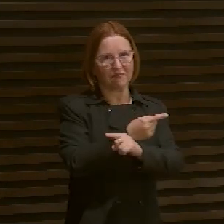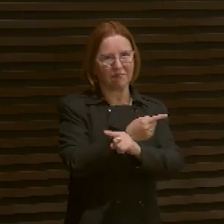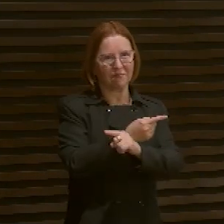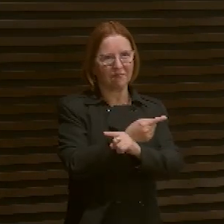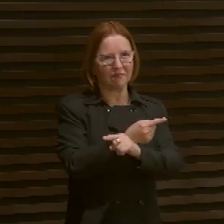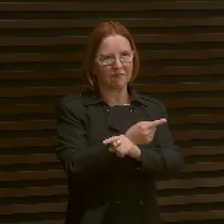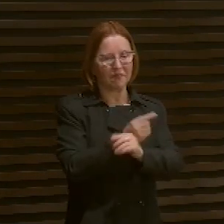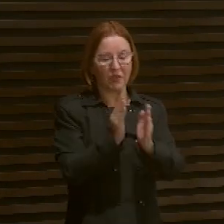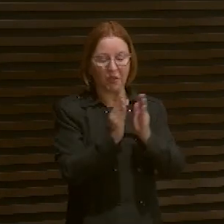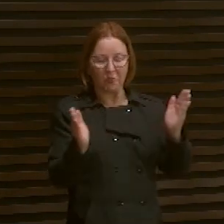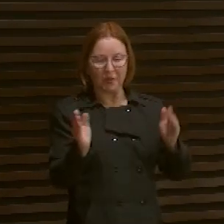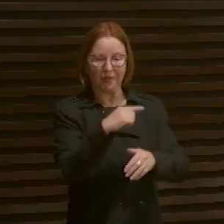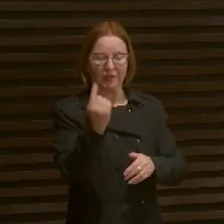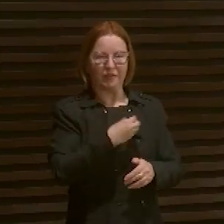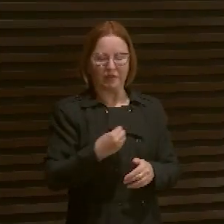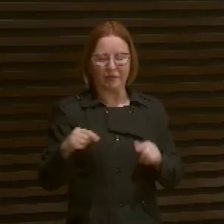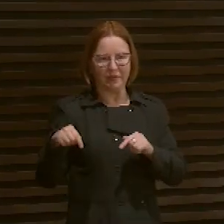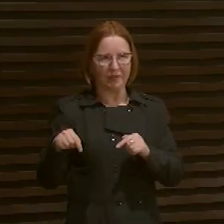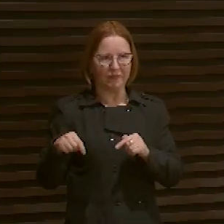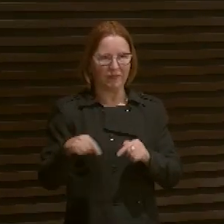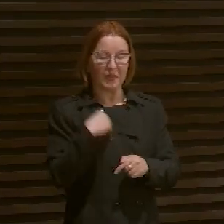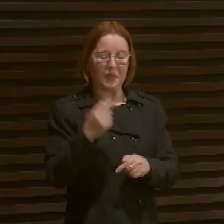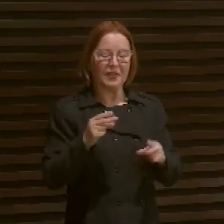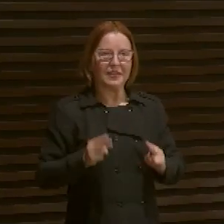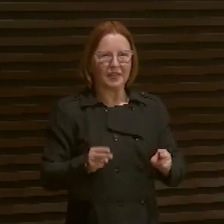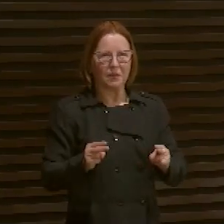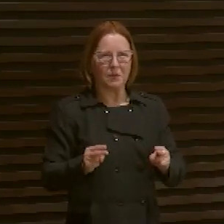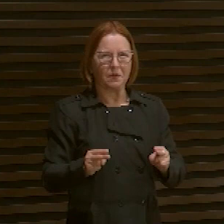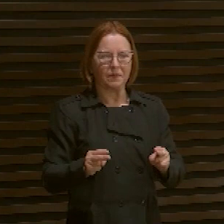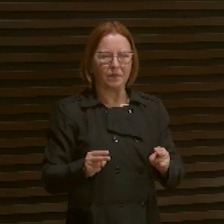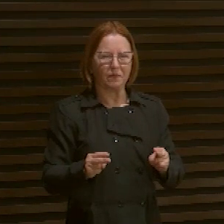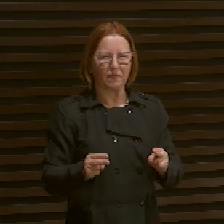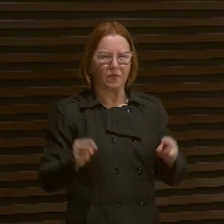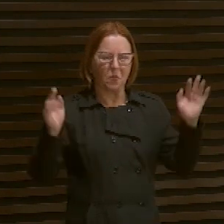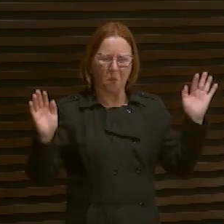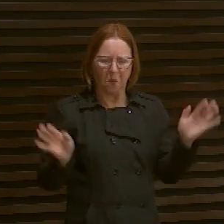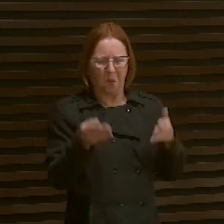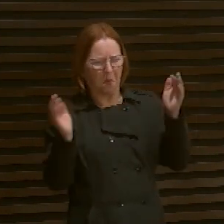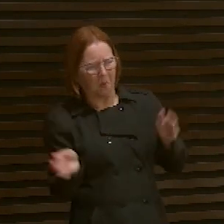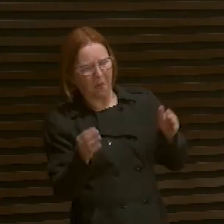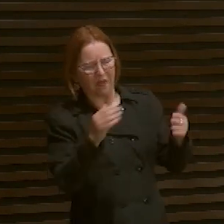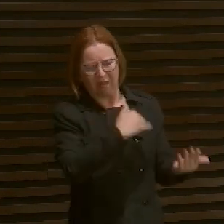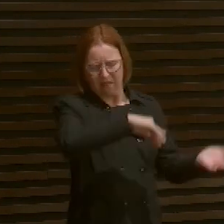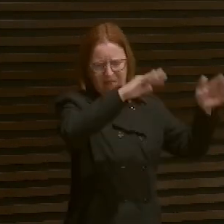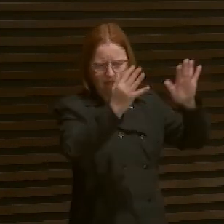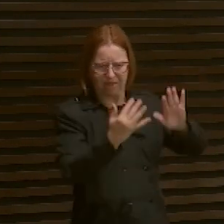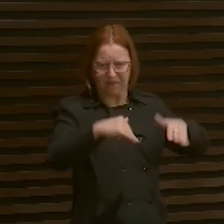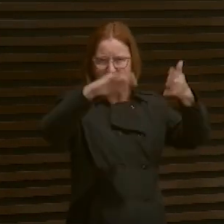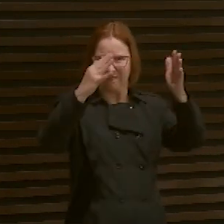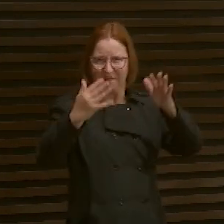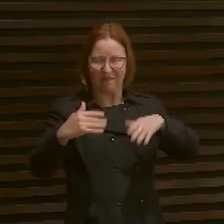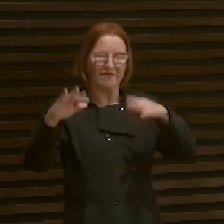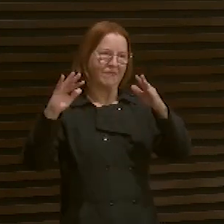Enquanto nós estivermos aqui, nós sempre seremos açoitados pelas ondas.